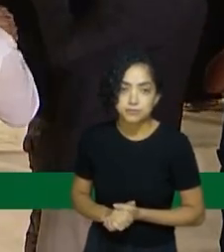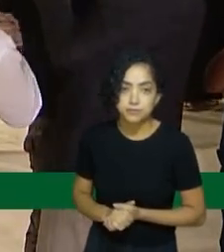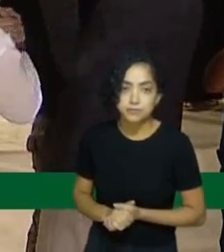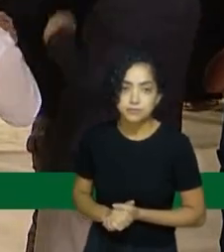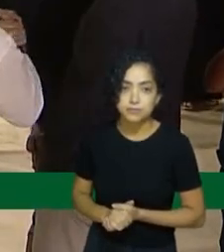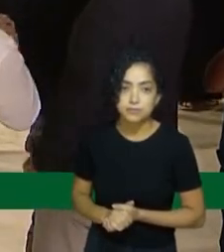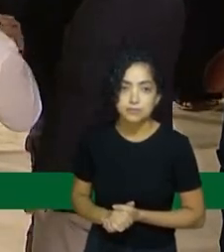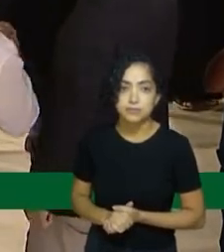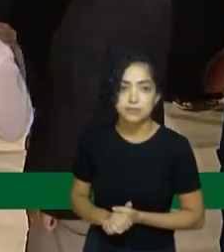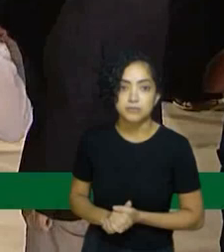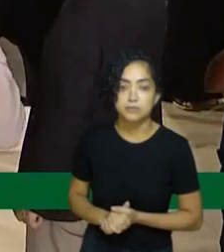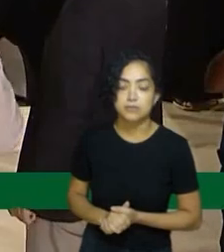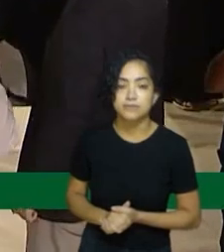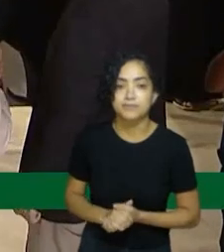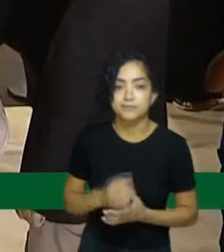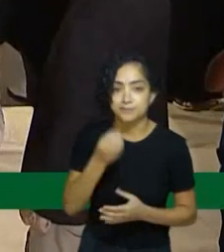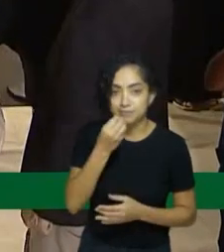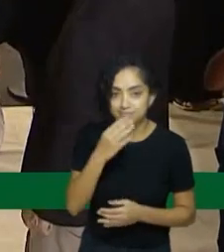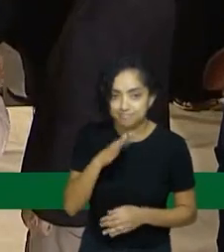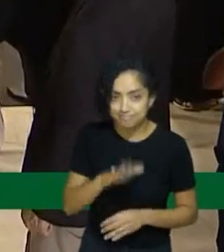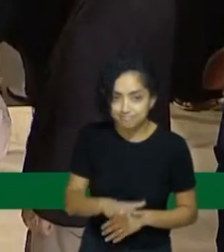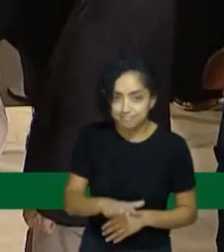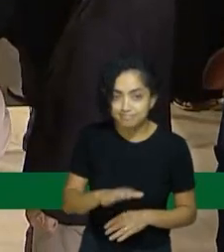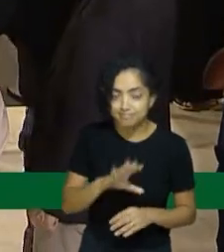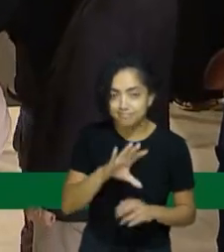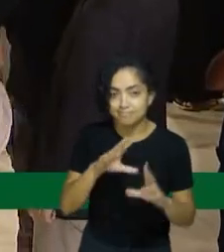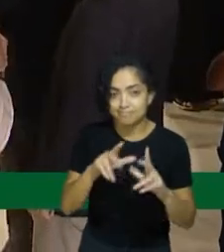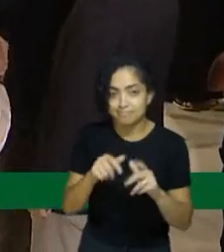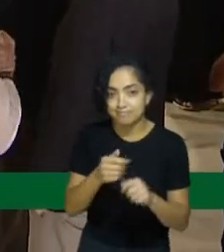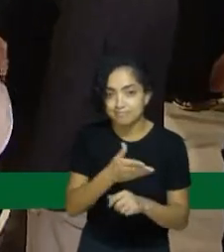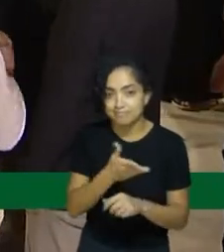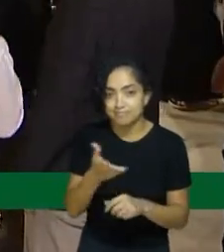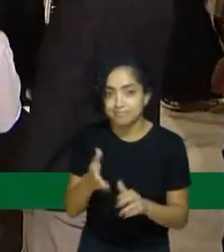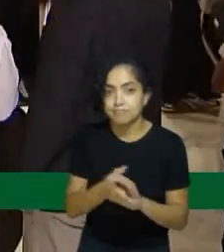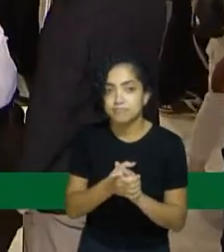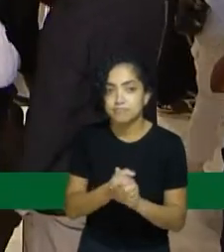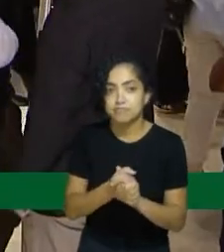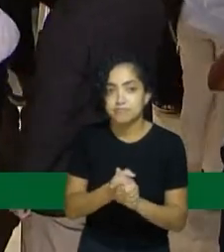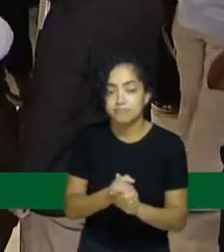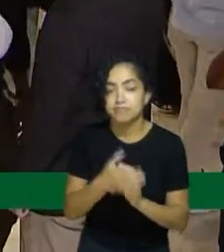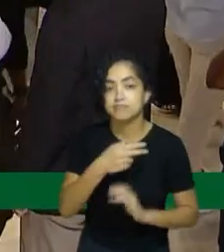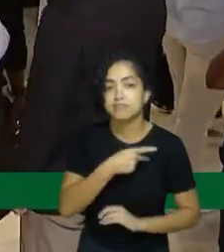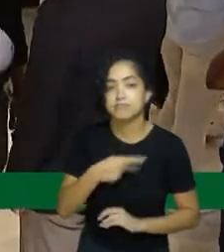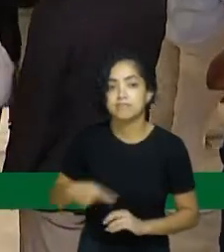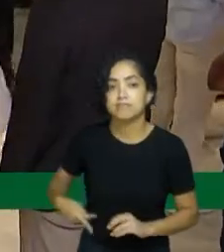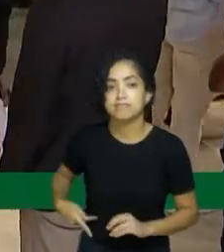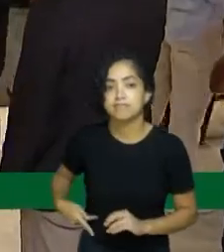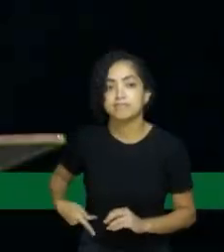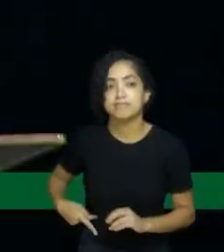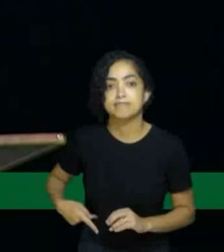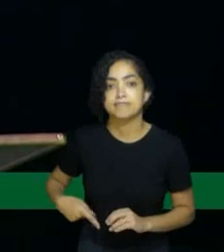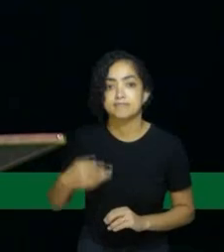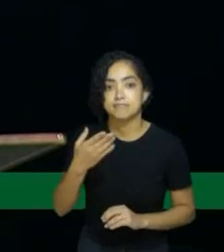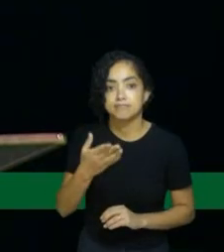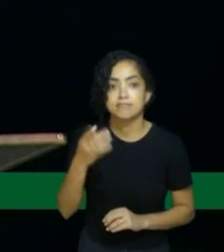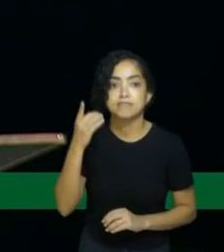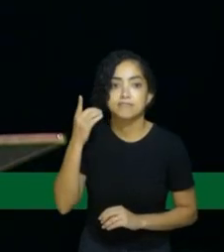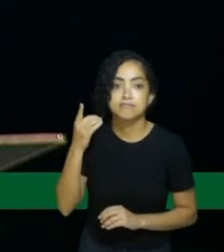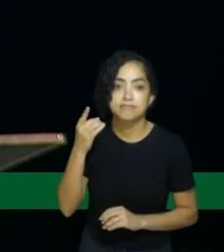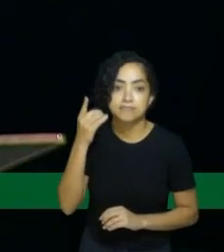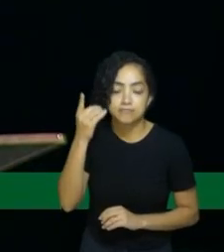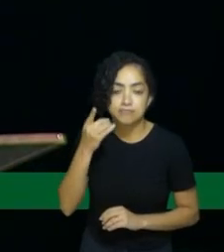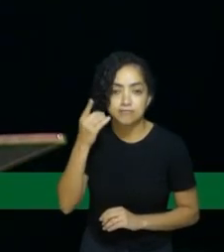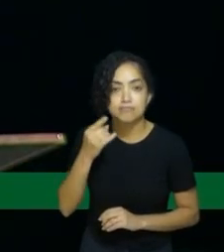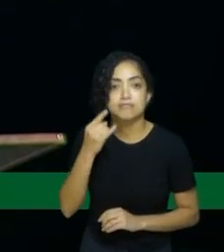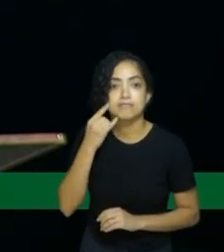obrigado boa tarde a todos cumprimento excelentíssimo Presidente desta casa o deputado Mauro de